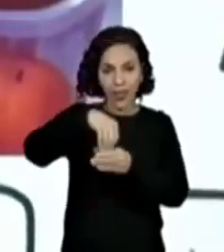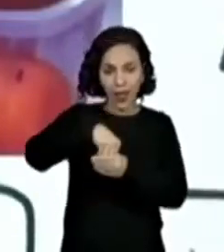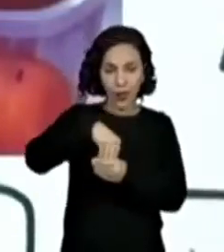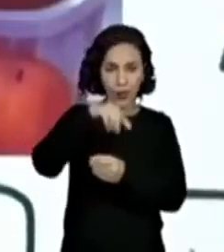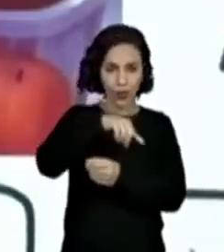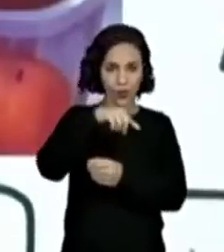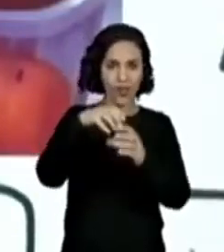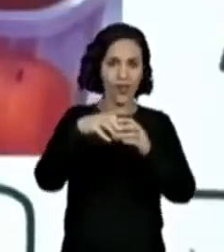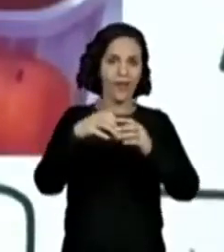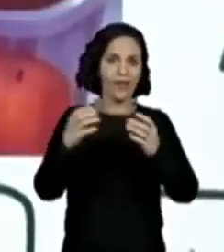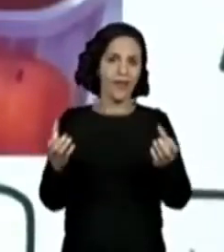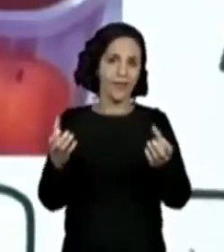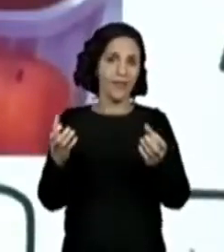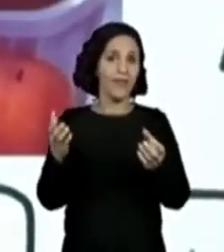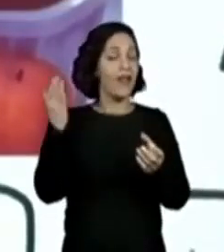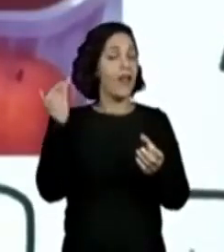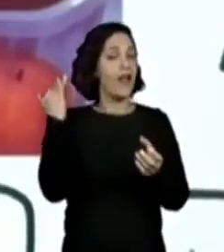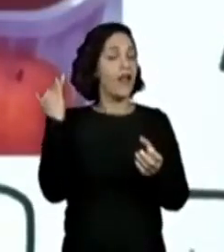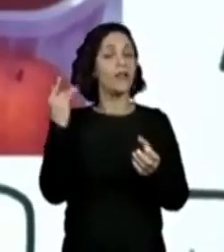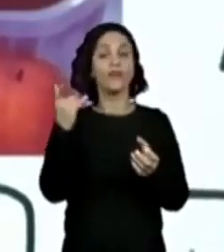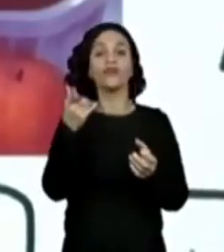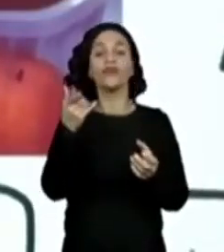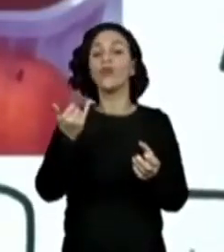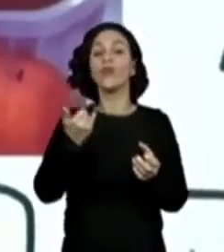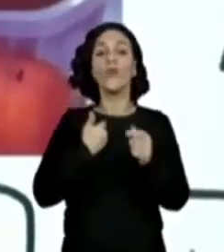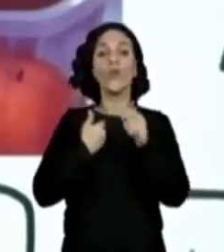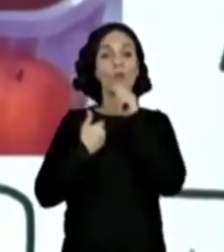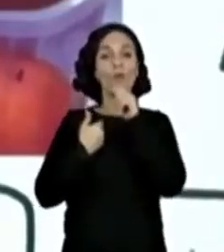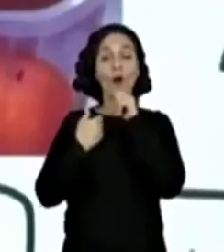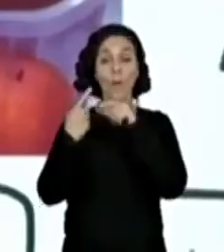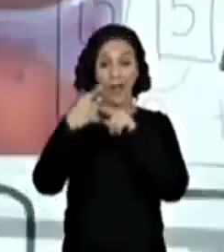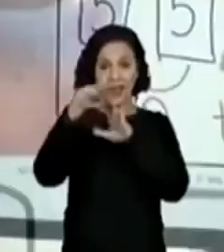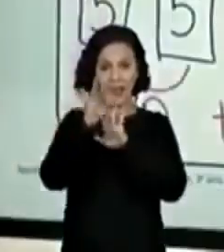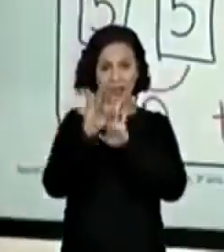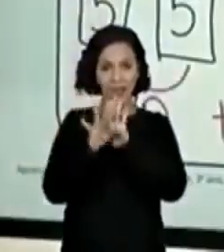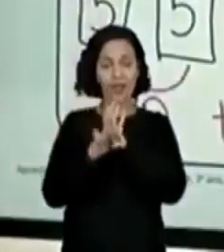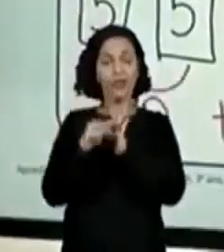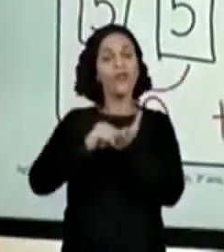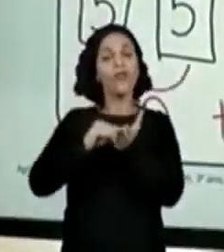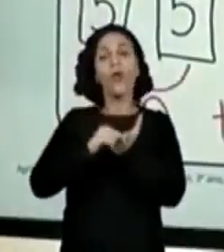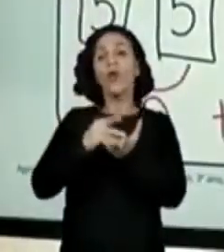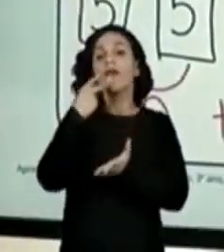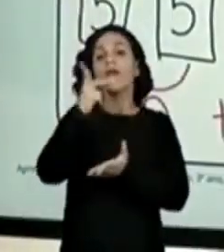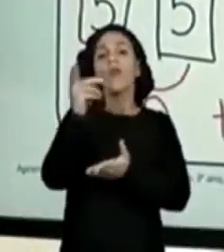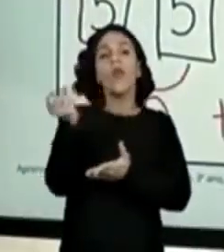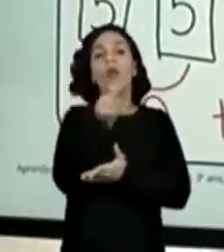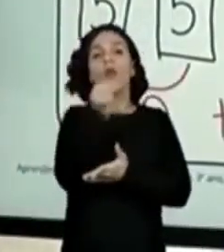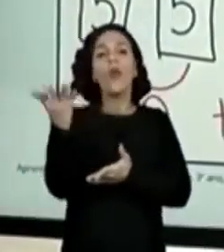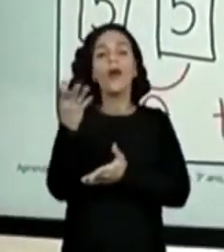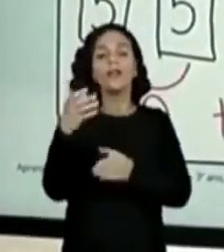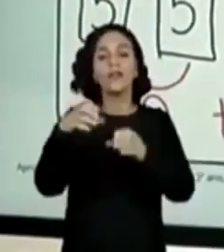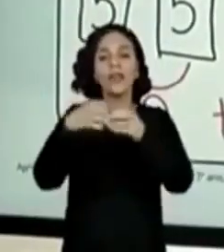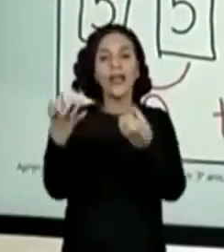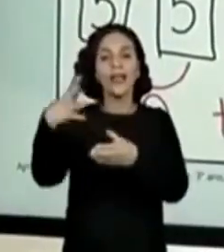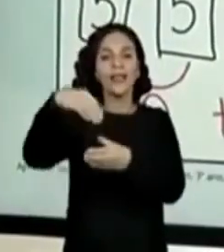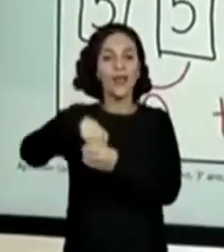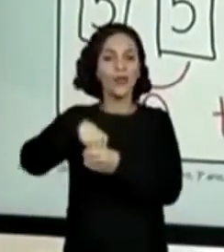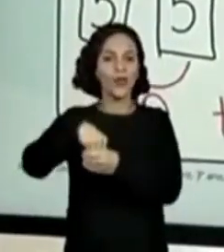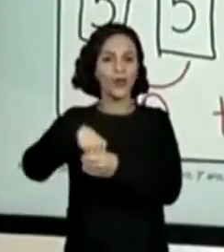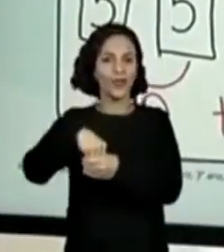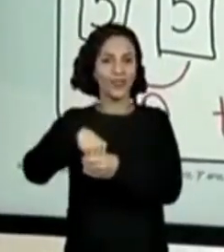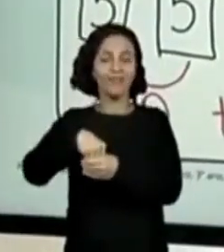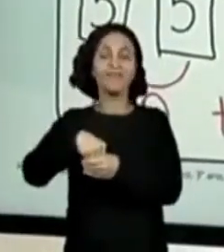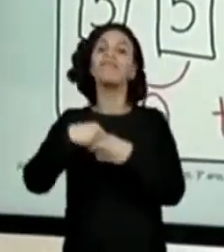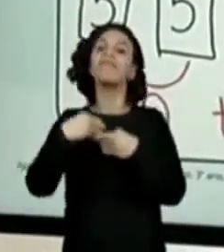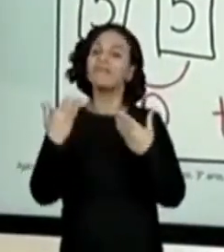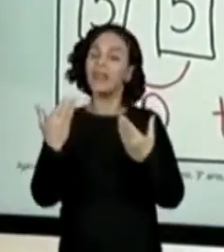não constava essa informação lá no texto da situação problema, né? Então, também é importante a gente